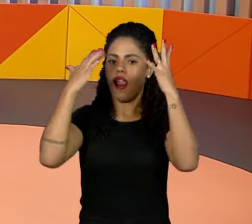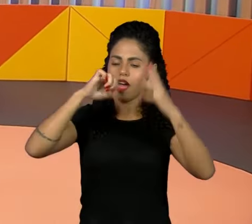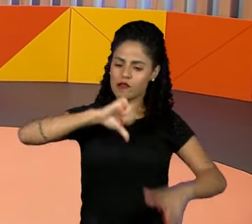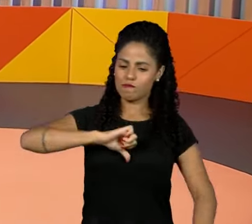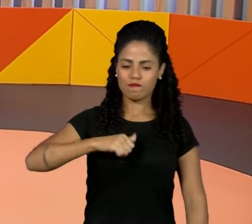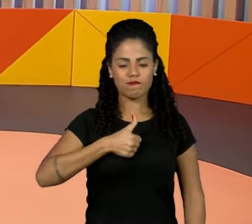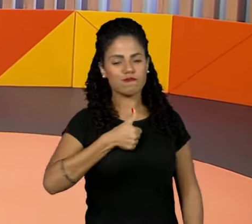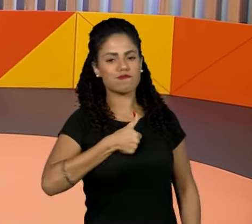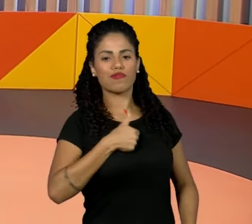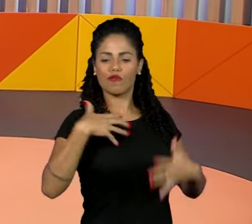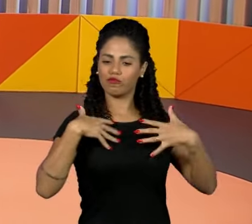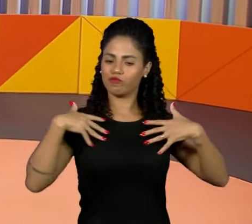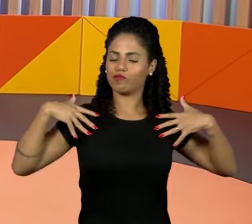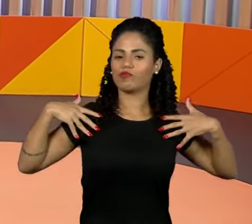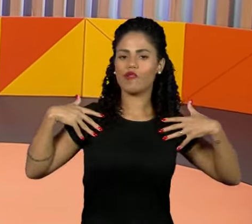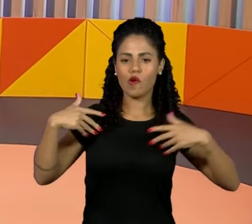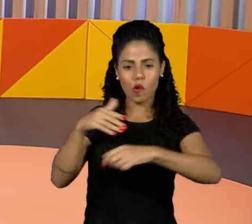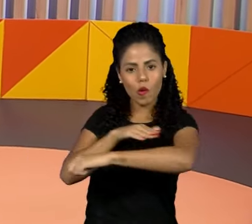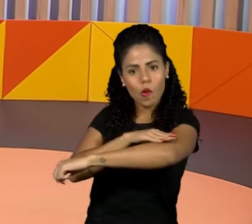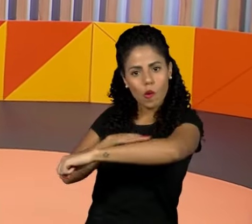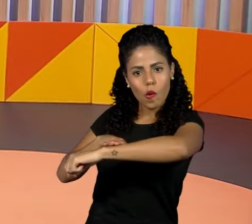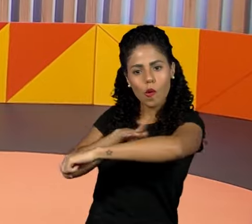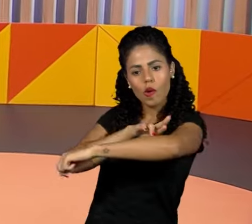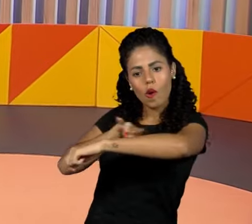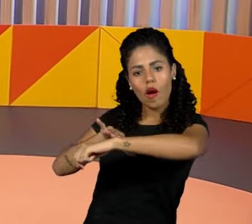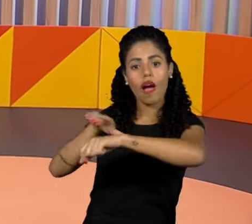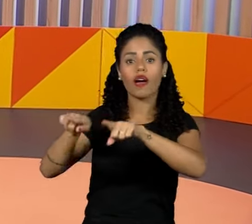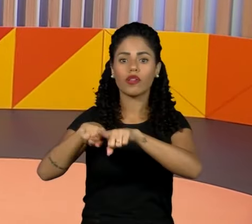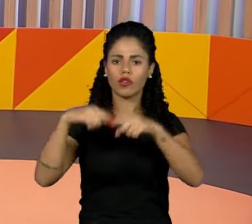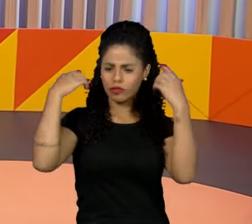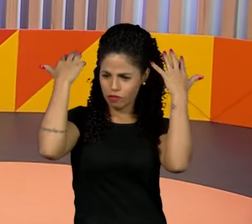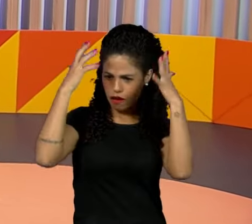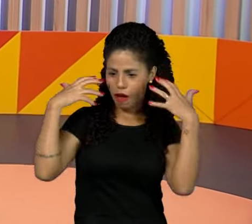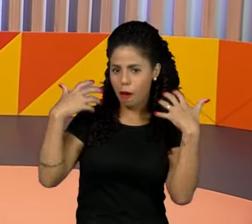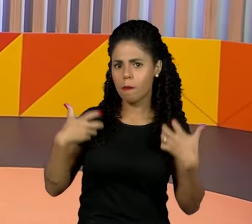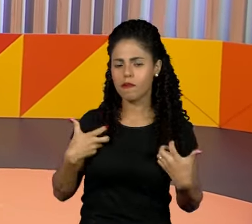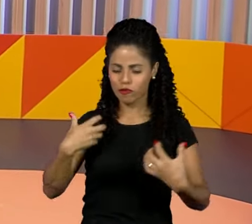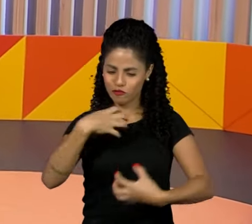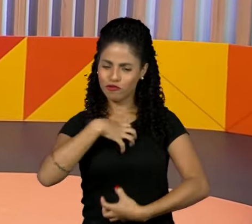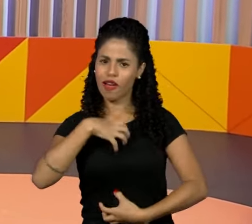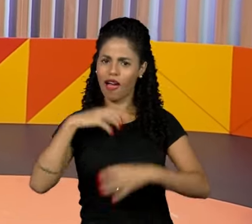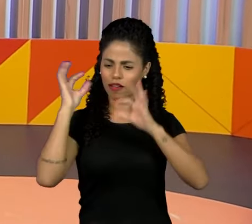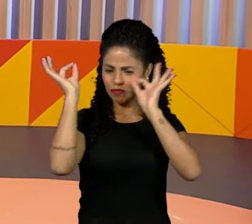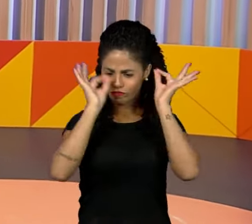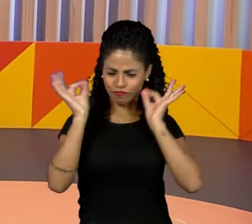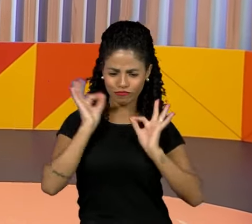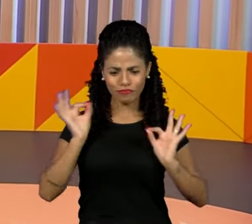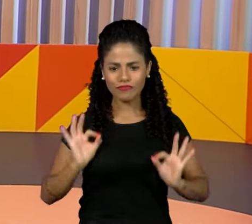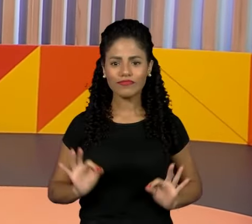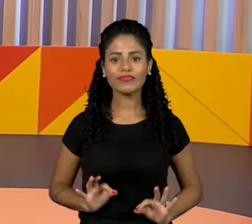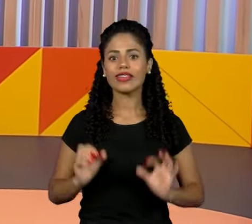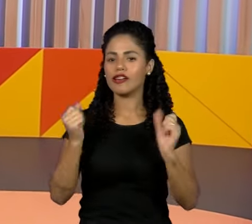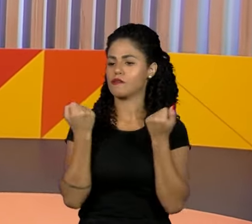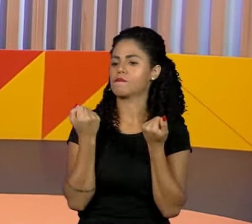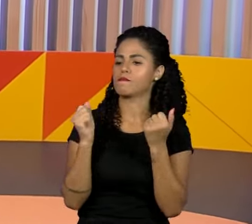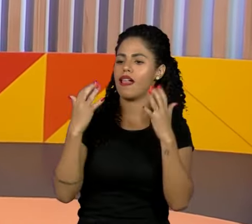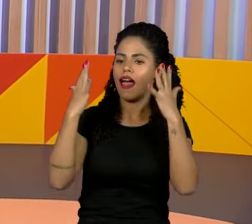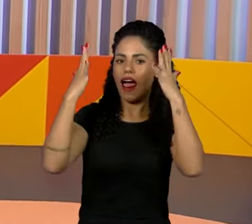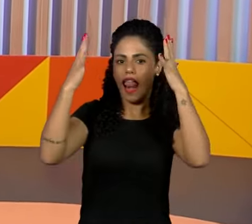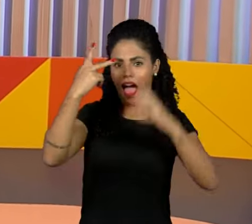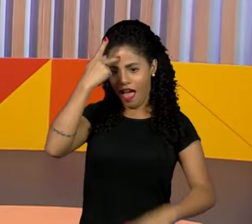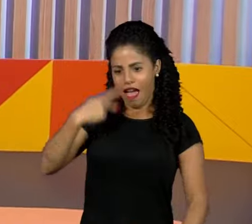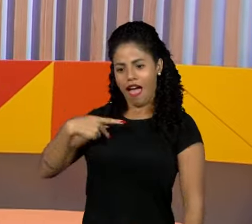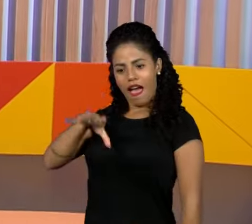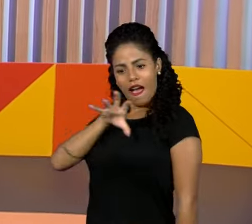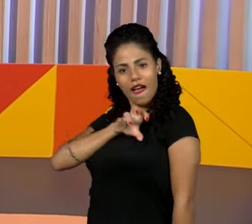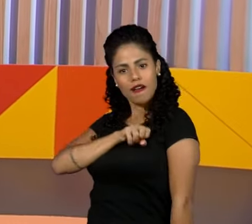com orgulho da nossa cor, dos nossos cabelos, do nosso modo de vestir. E um pouco dessa celebração ao amor próprio vem